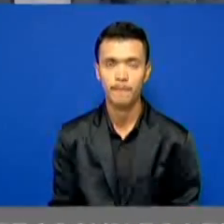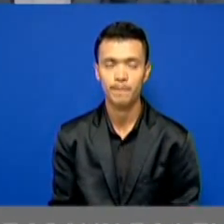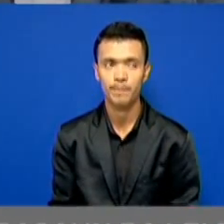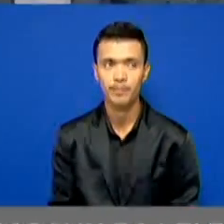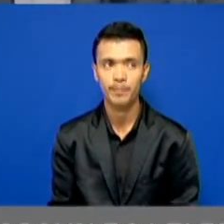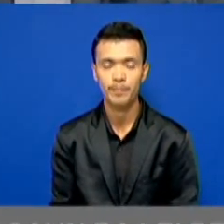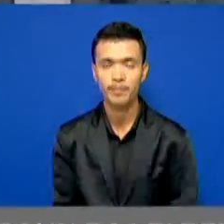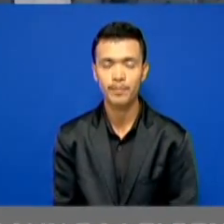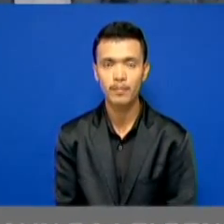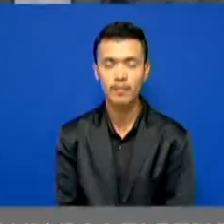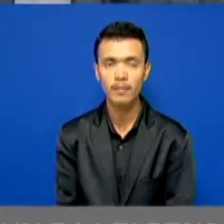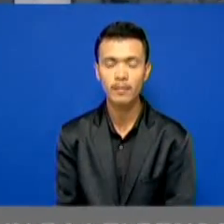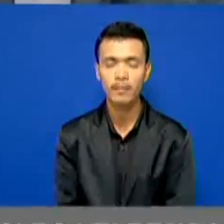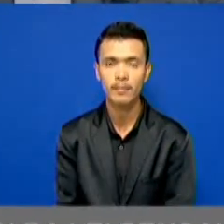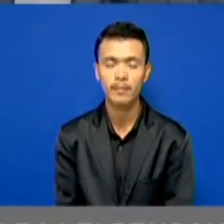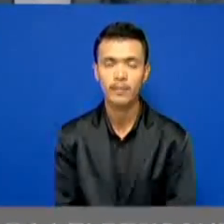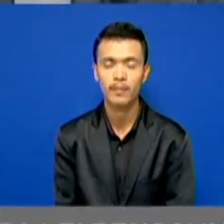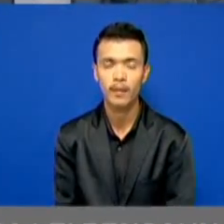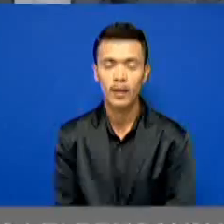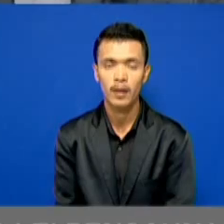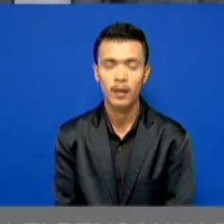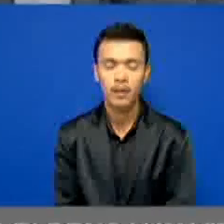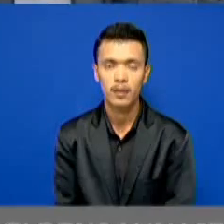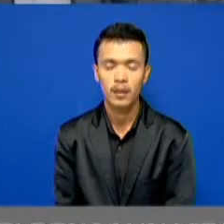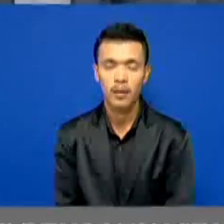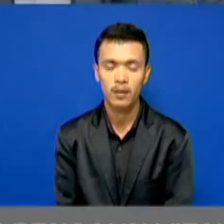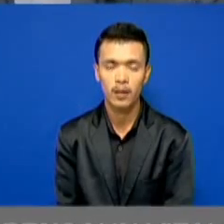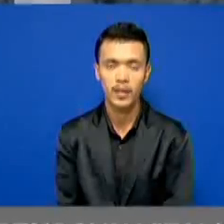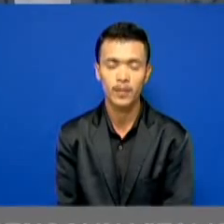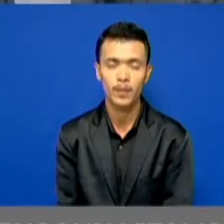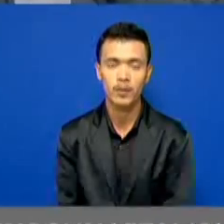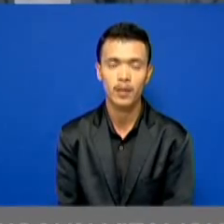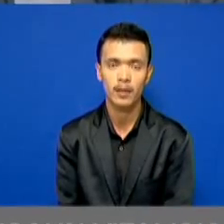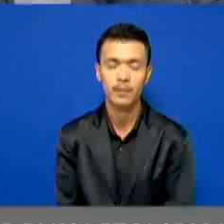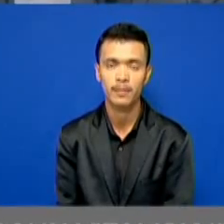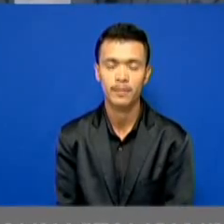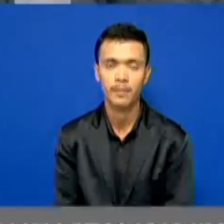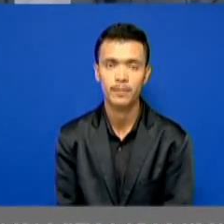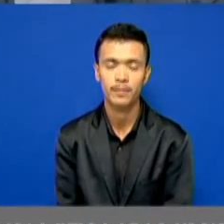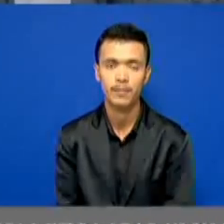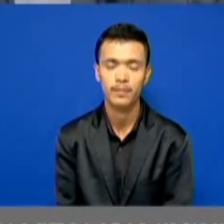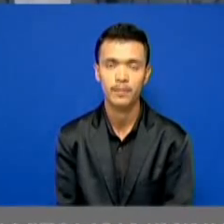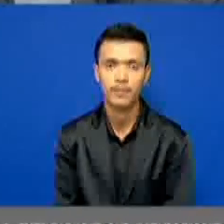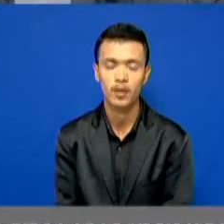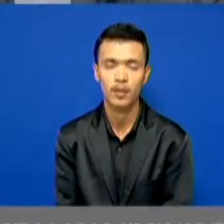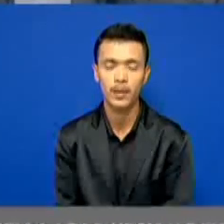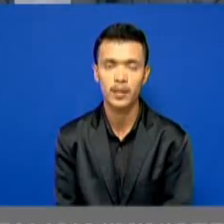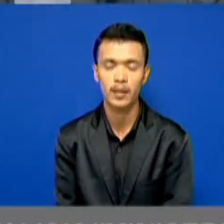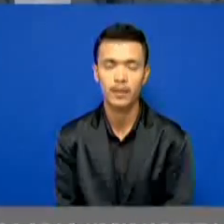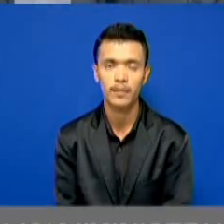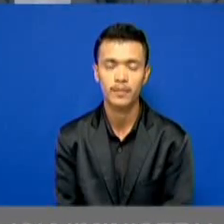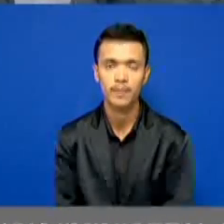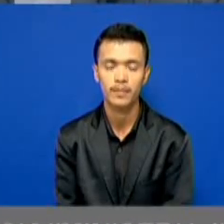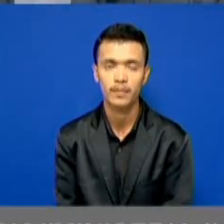São um compromisso da nossa juventude com o desenvolvimento de tecnologia. E